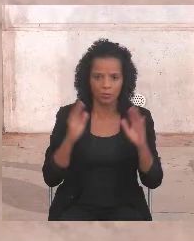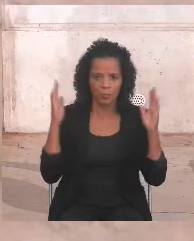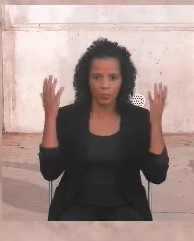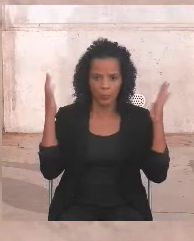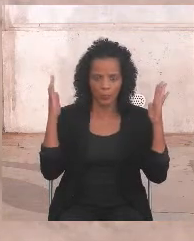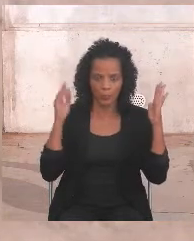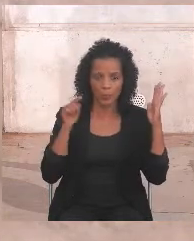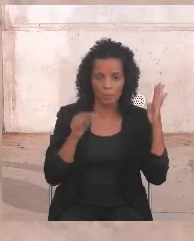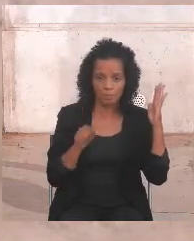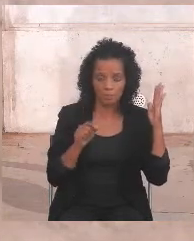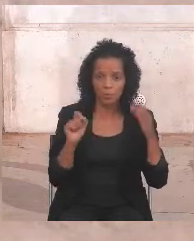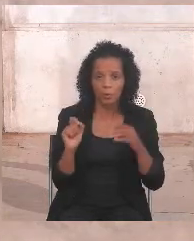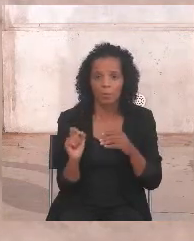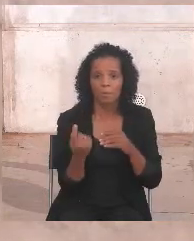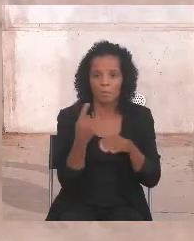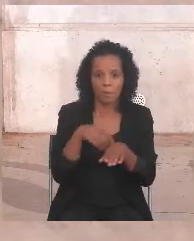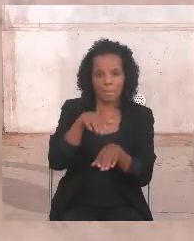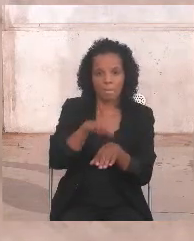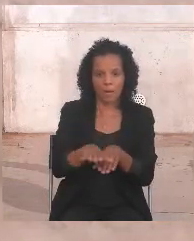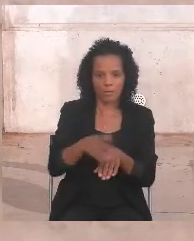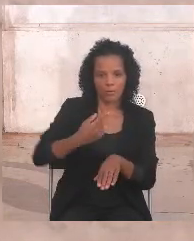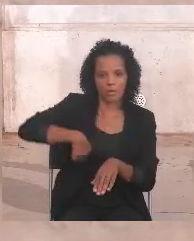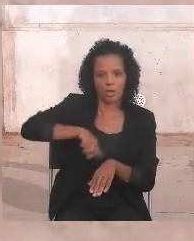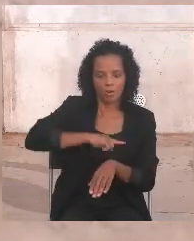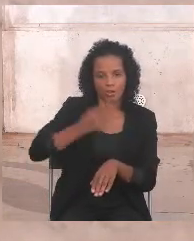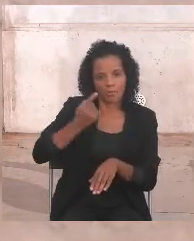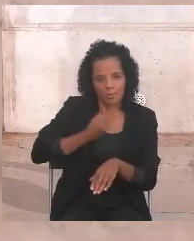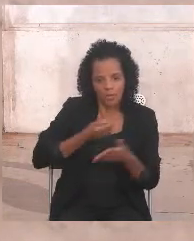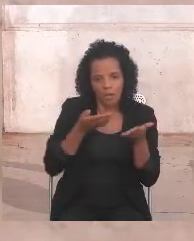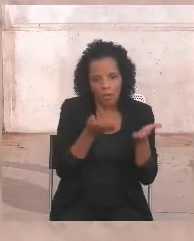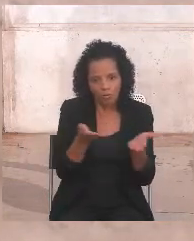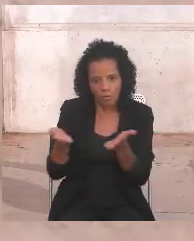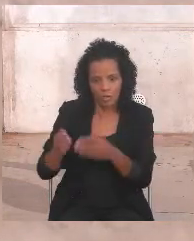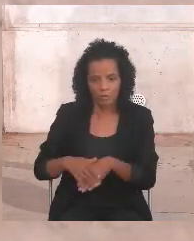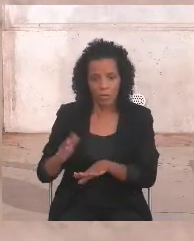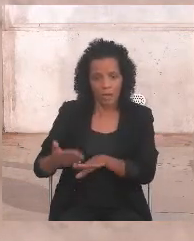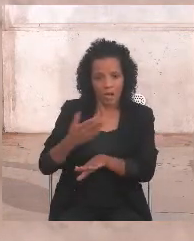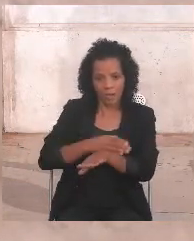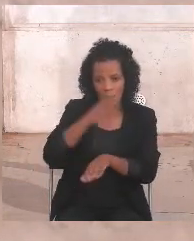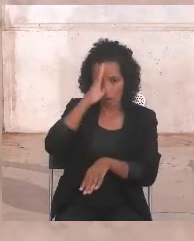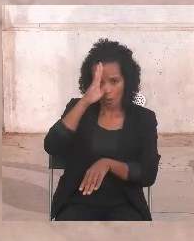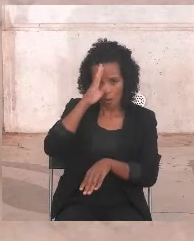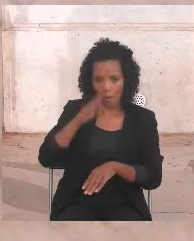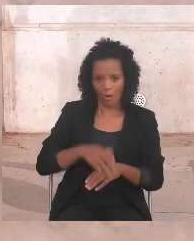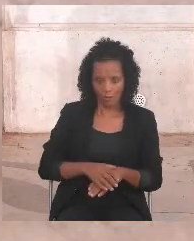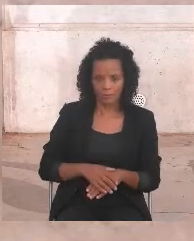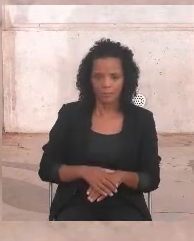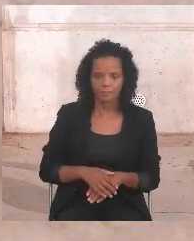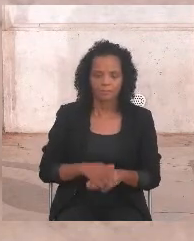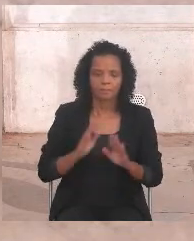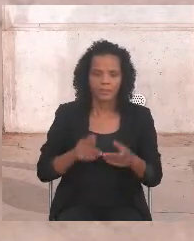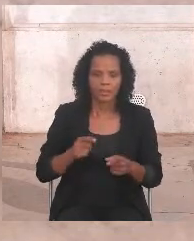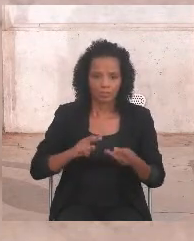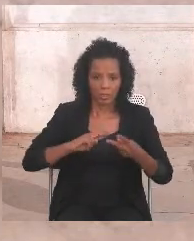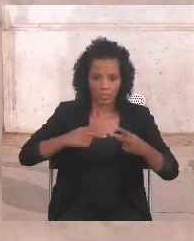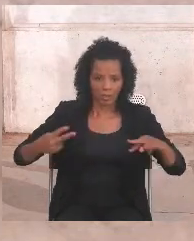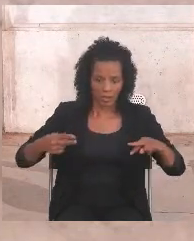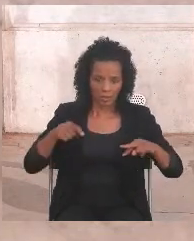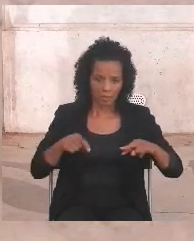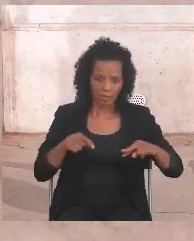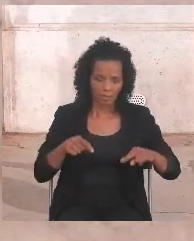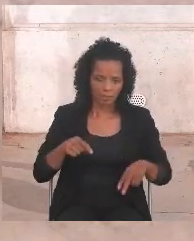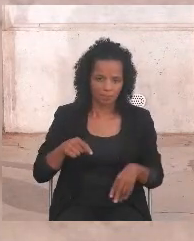É esse o primeiro degrau e nós vamos ter que ajudá-los. Mas antes de mais, vamos ter que ter na Câmara